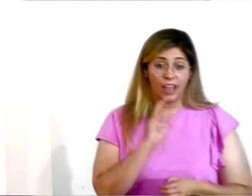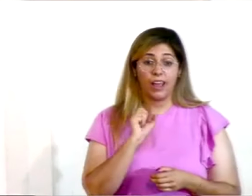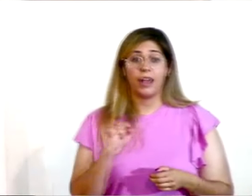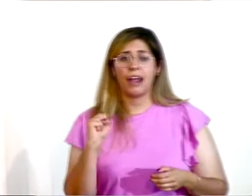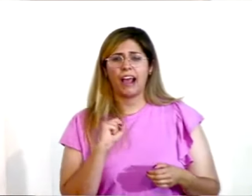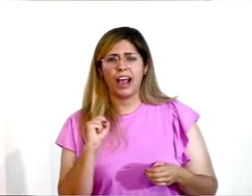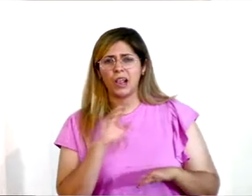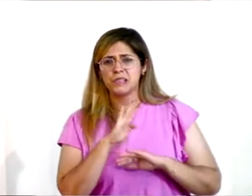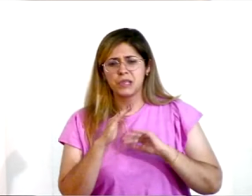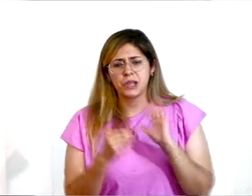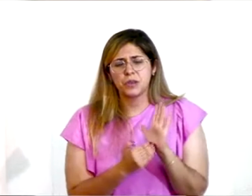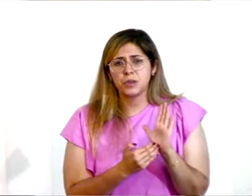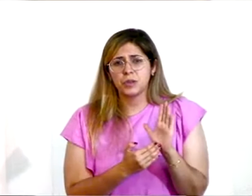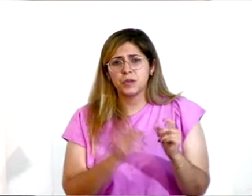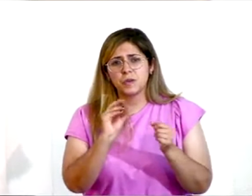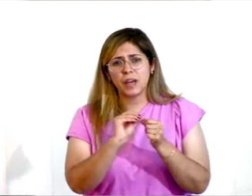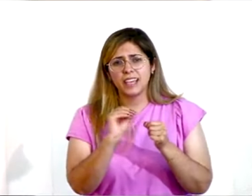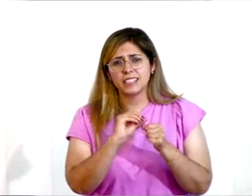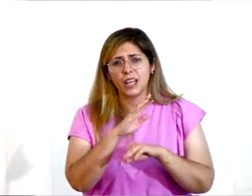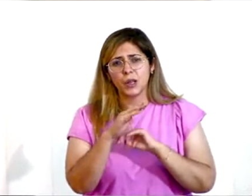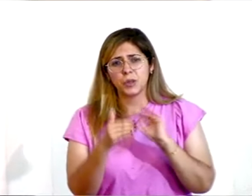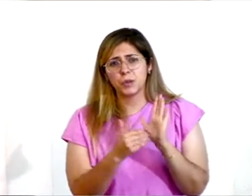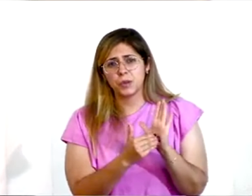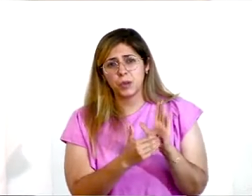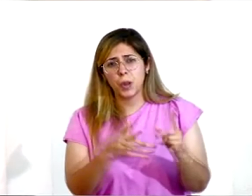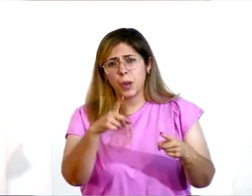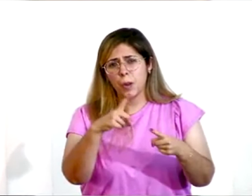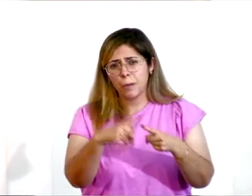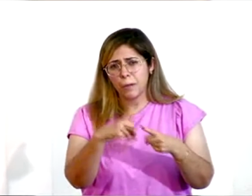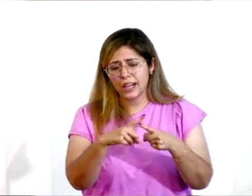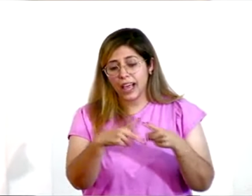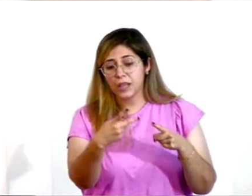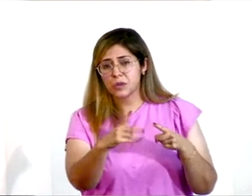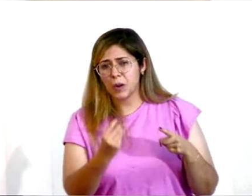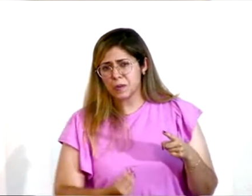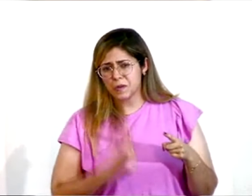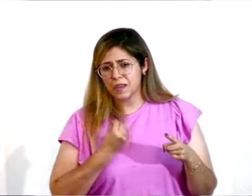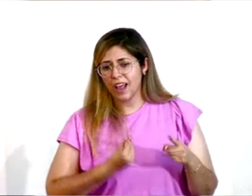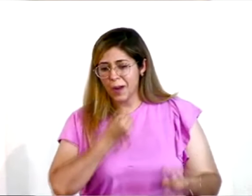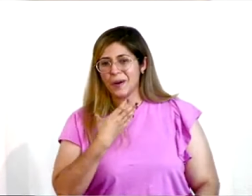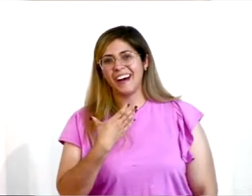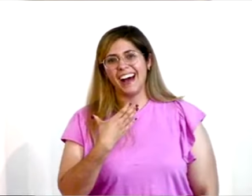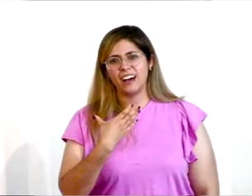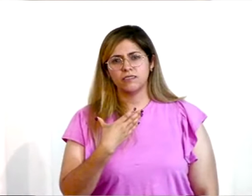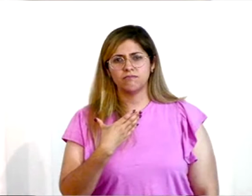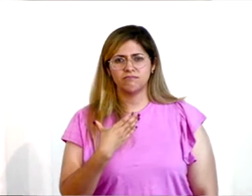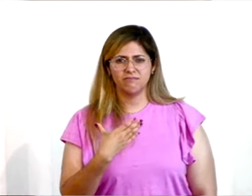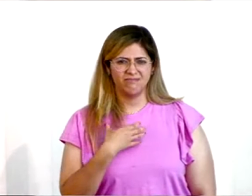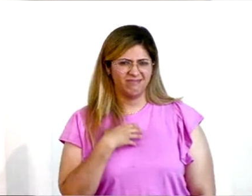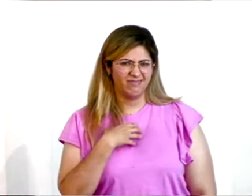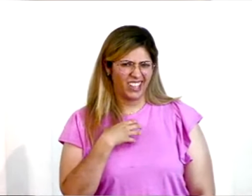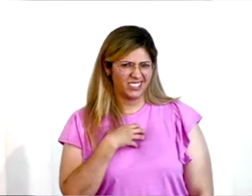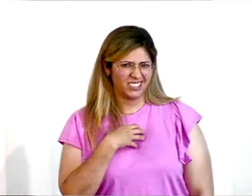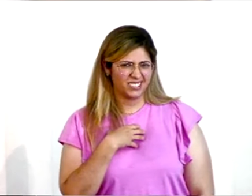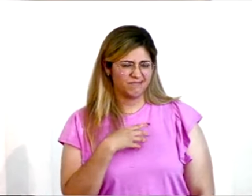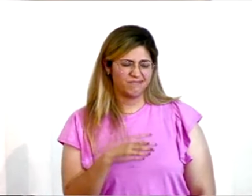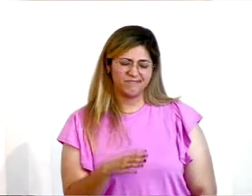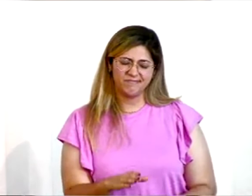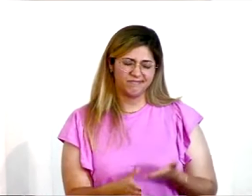ou entenderá que cumpriu verdadeiramente, que fez verdadeiramente uma coisa boa, Saulo? Saulo,